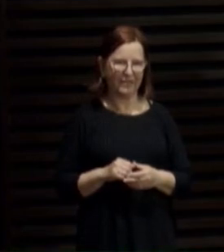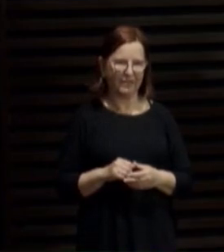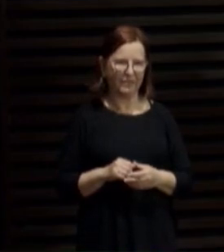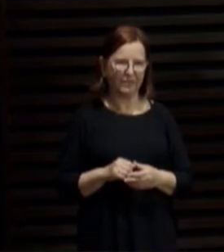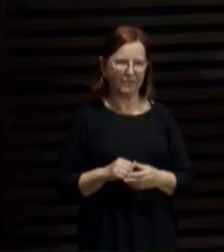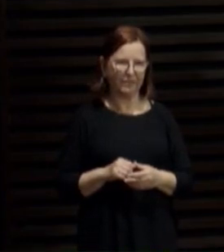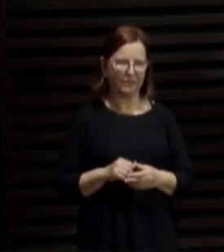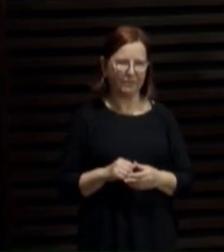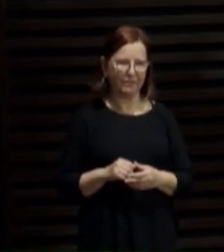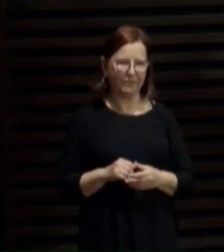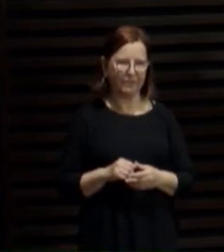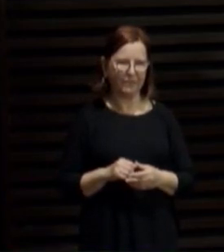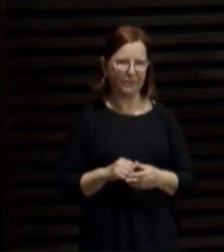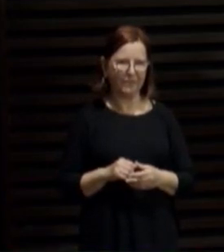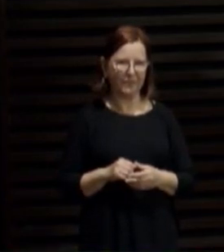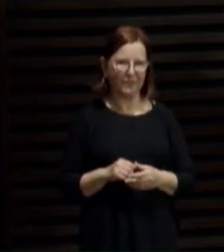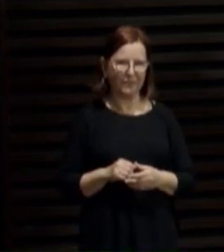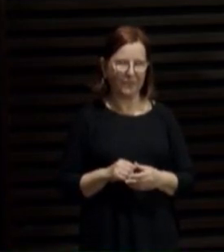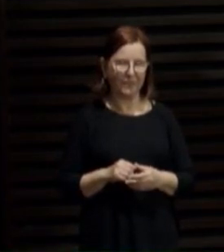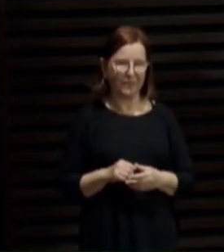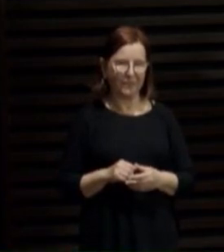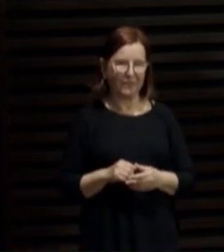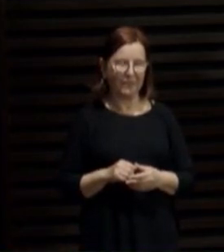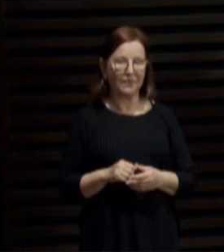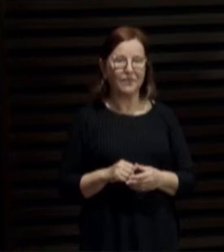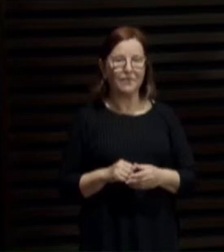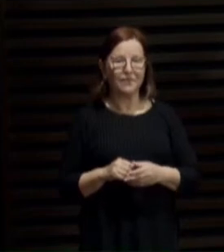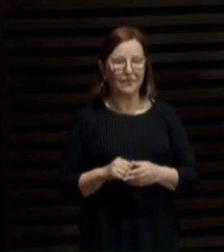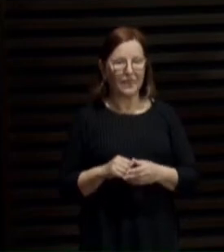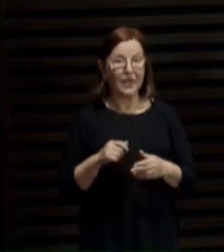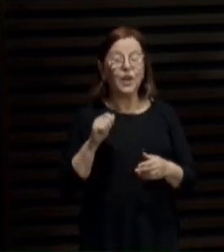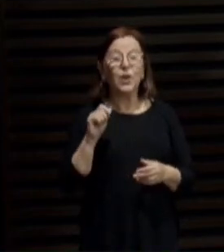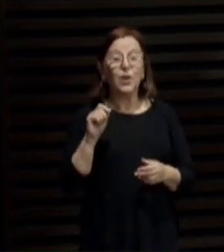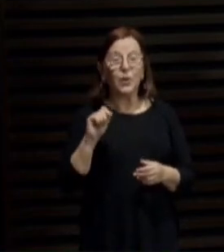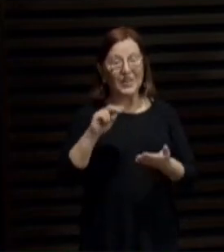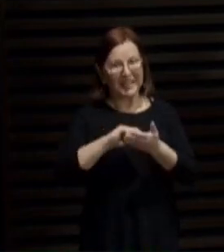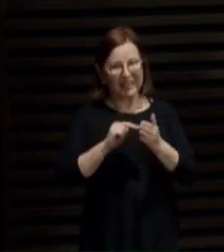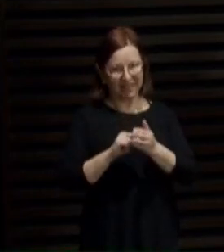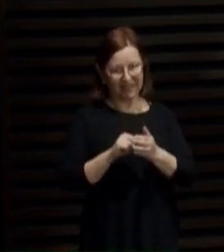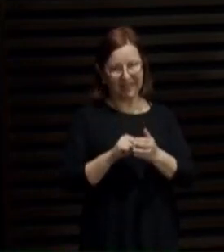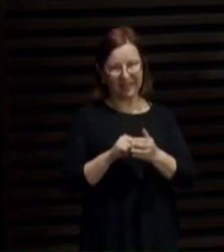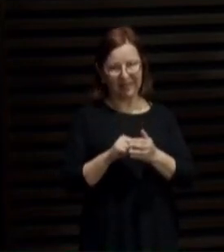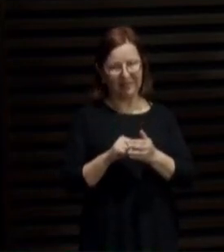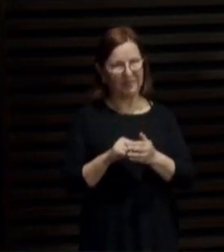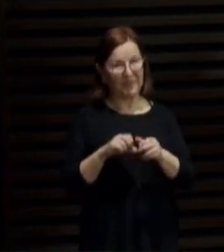Tem que ter a disciplina da família de Cristo, senão o negócio não fica